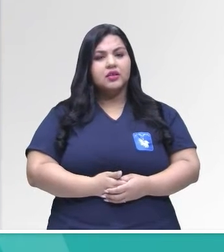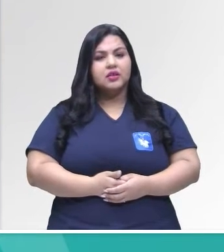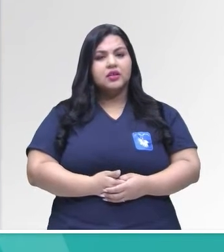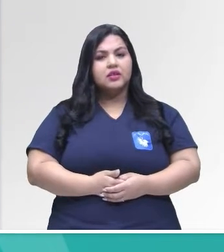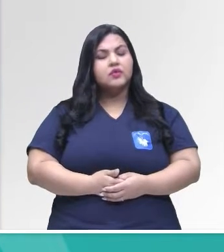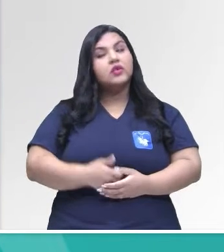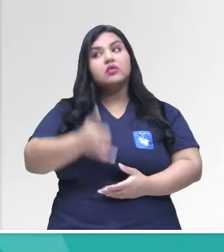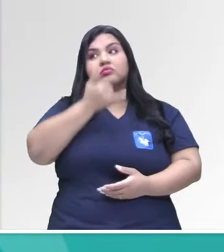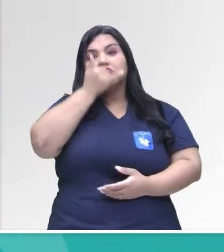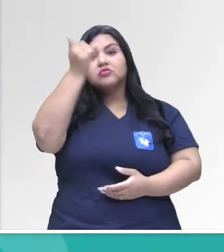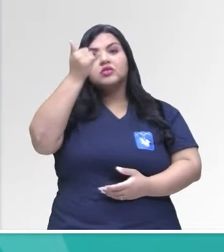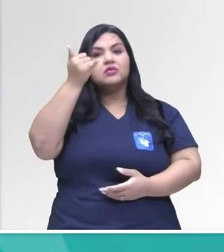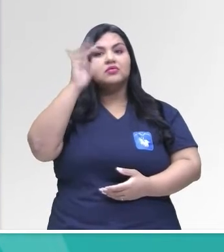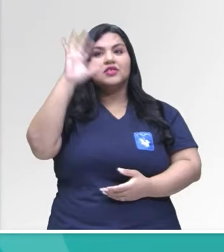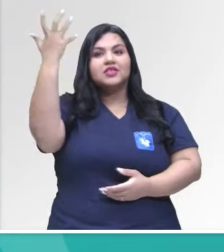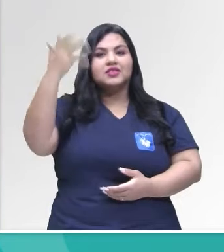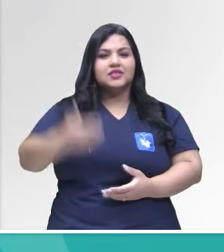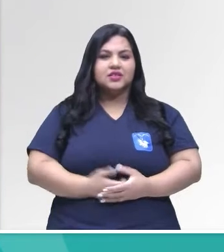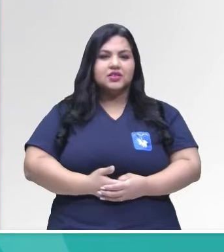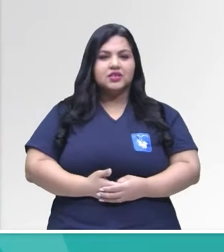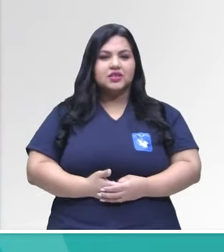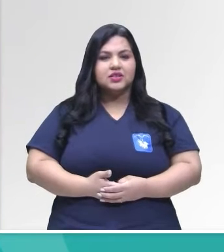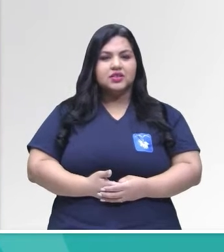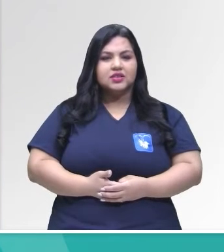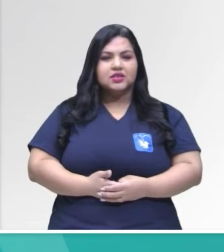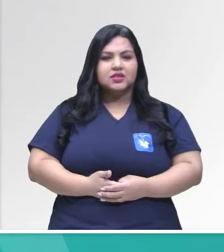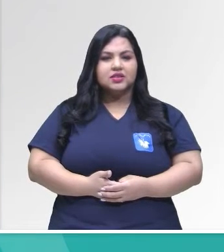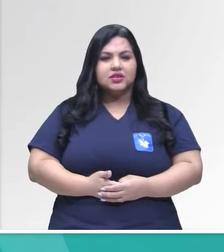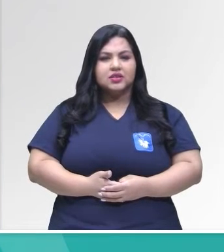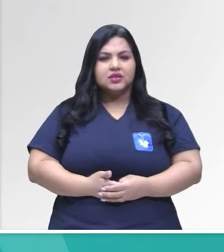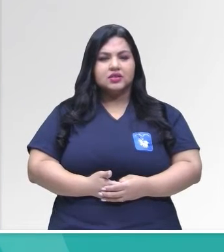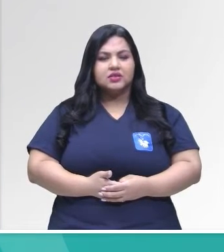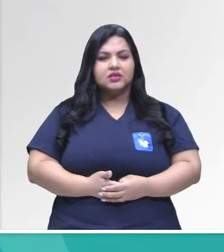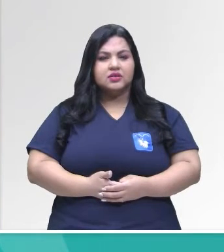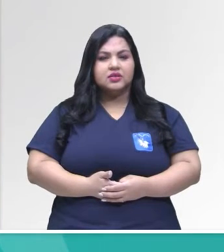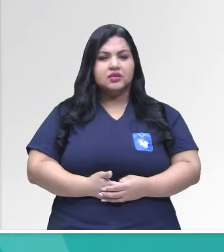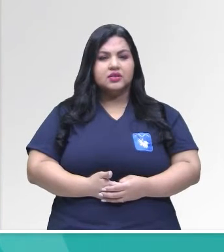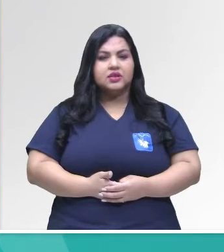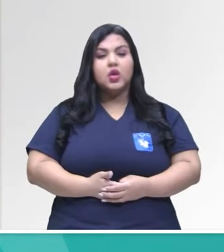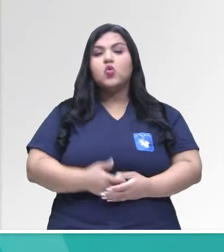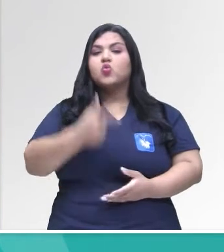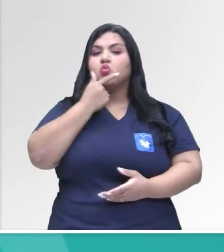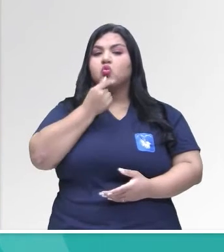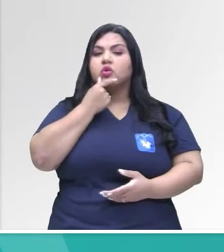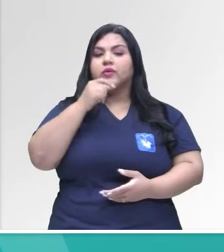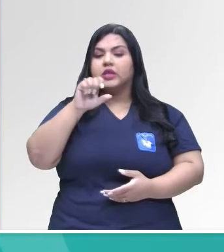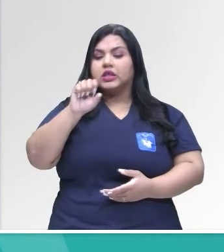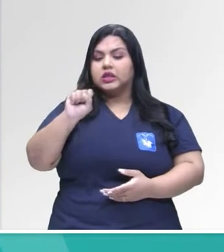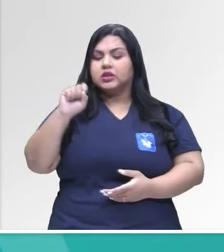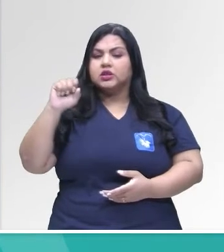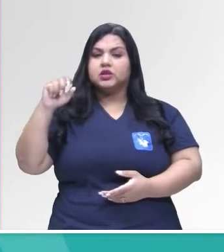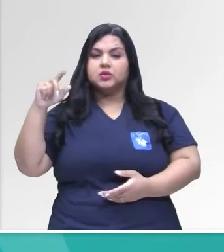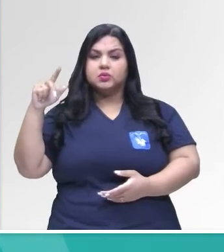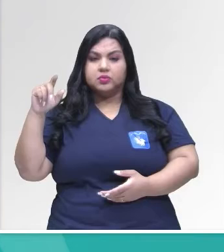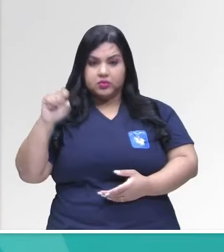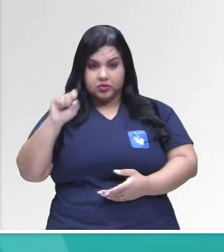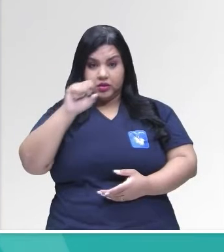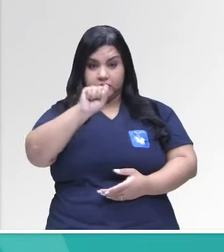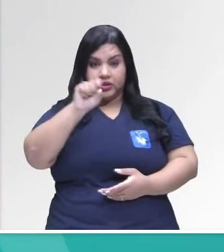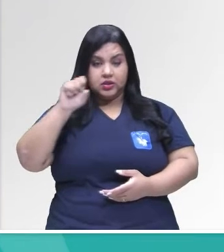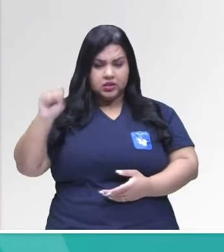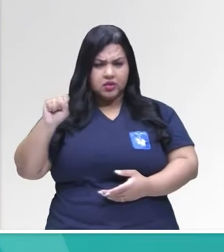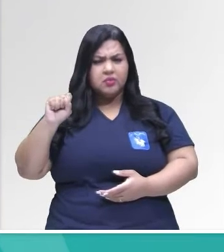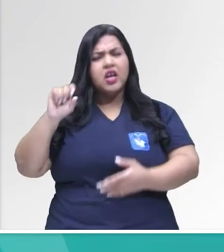por acaso. Então, aqui o Spencer Silver, ele queria criar uma cola que não